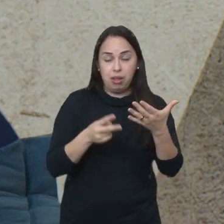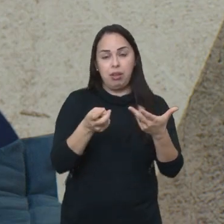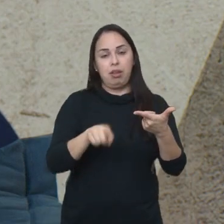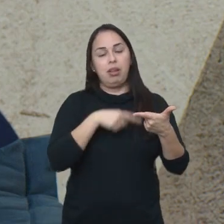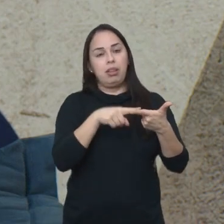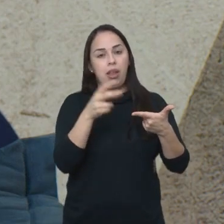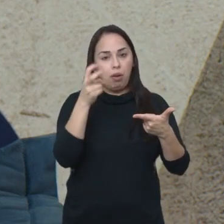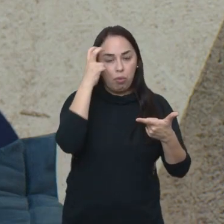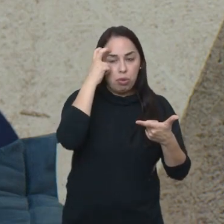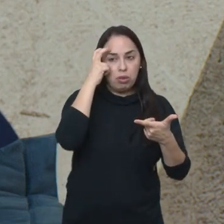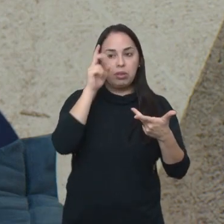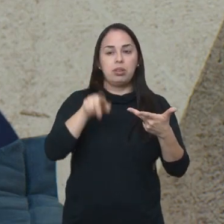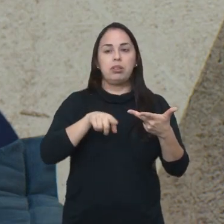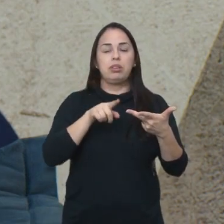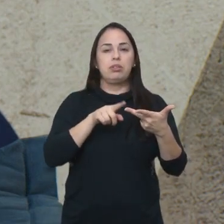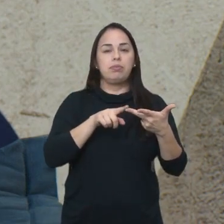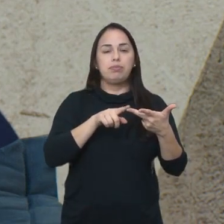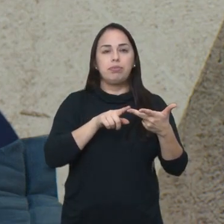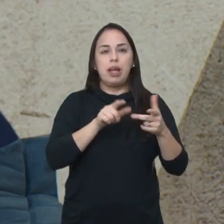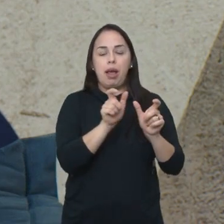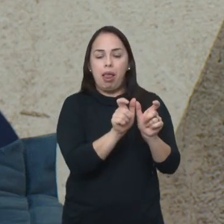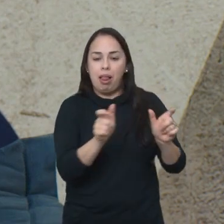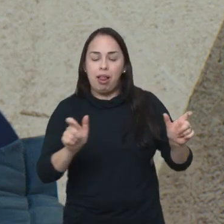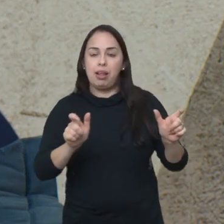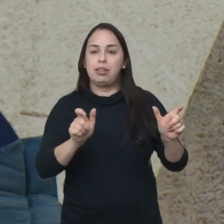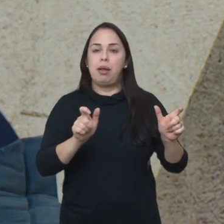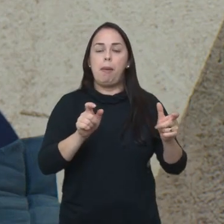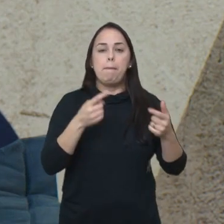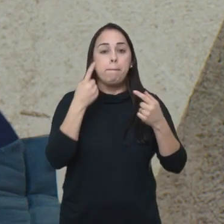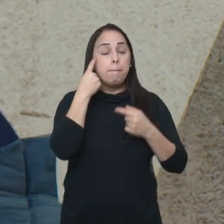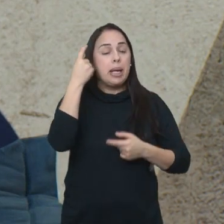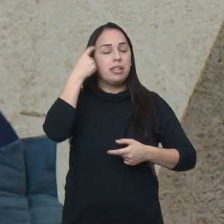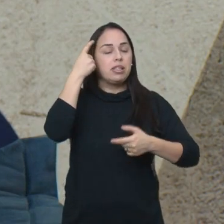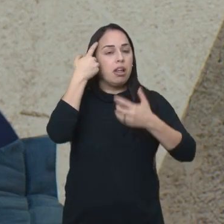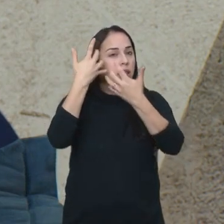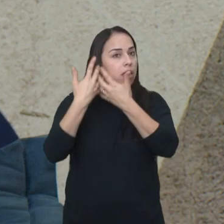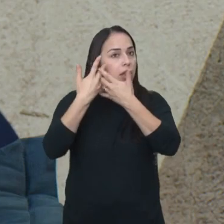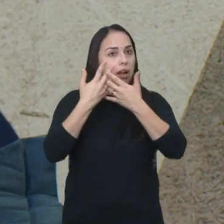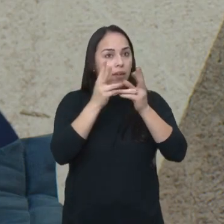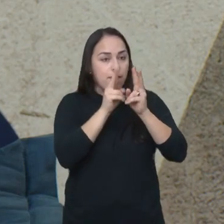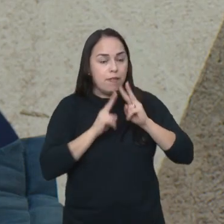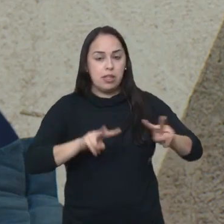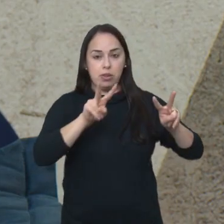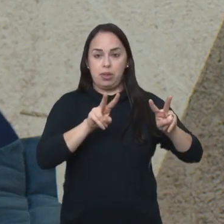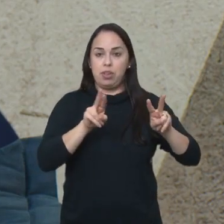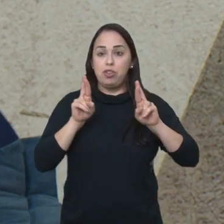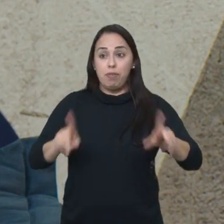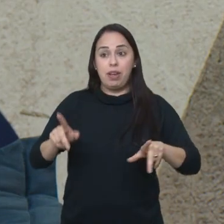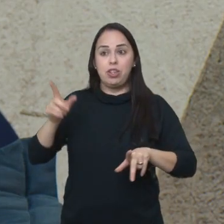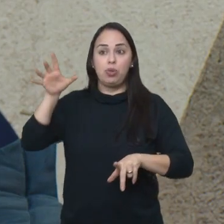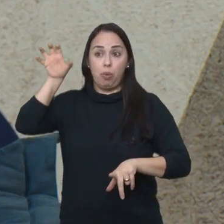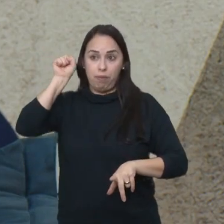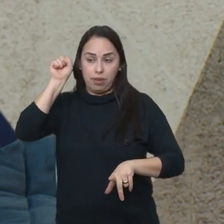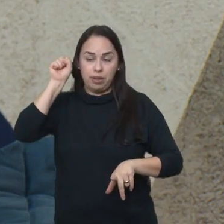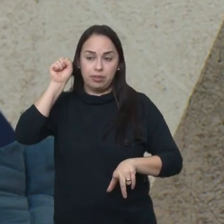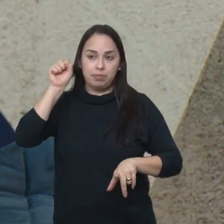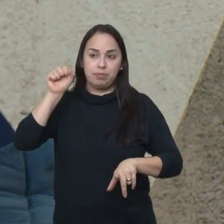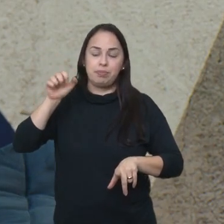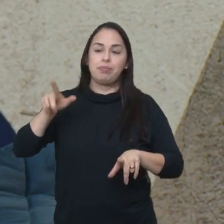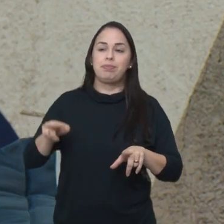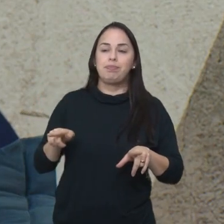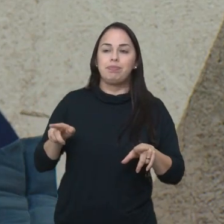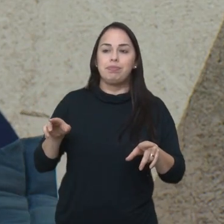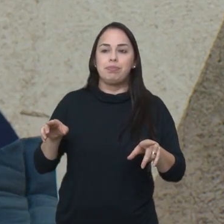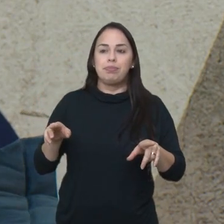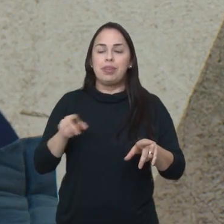bilíngue, cultural, construção de sentido, pensando de forma visual, diferente de nós ouvintes, né? Que a